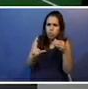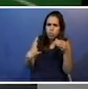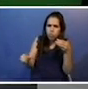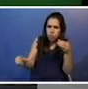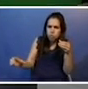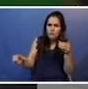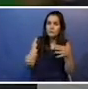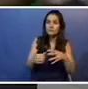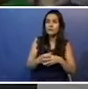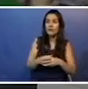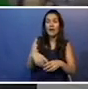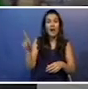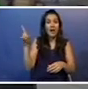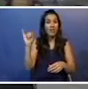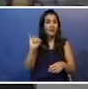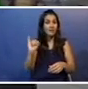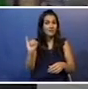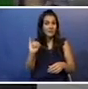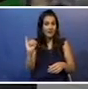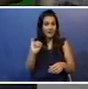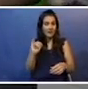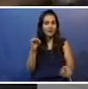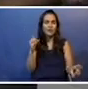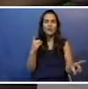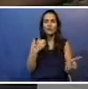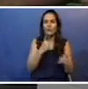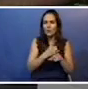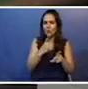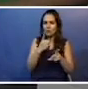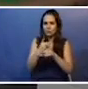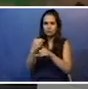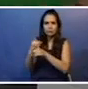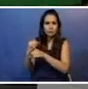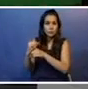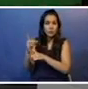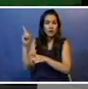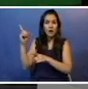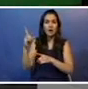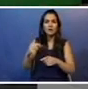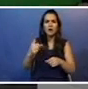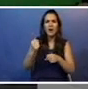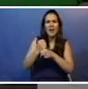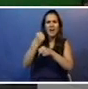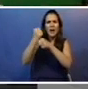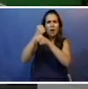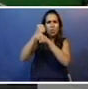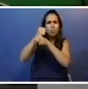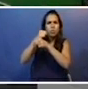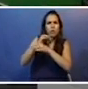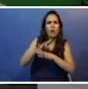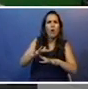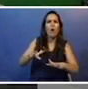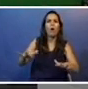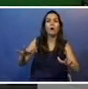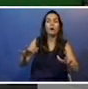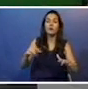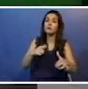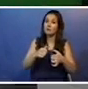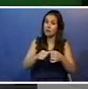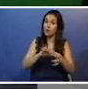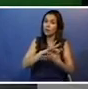Itália, que é o país onde se encontram essas ruínas, hoje visitadas por turistas do mundo